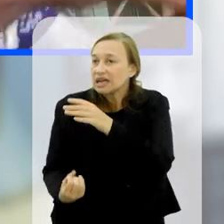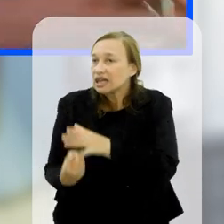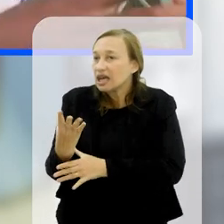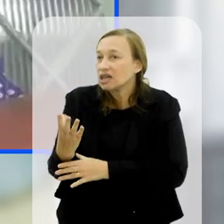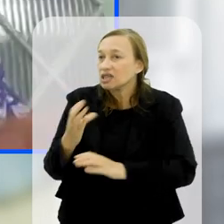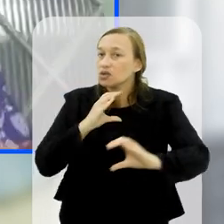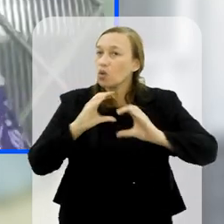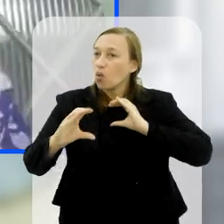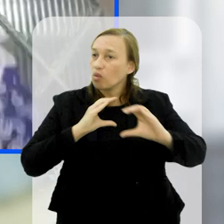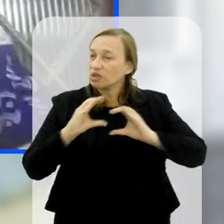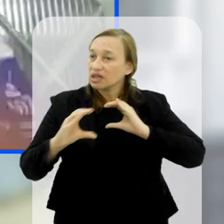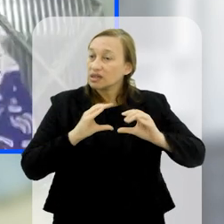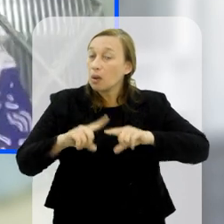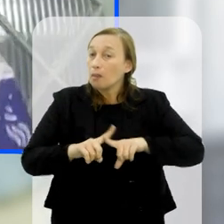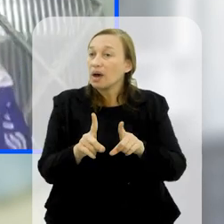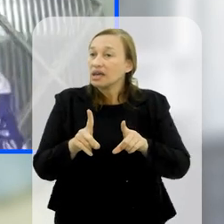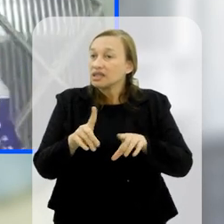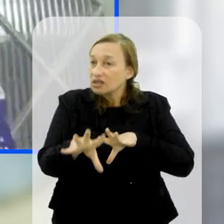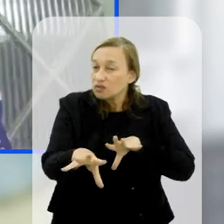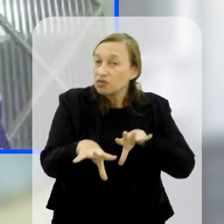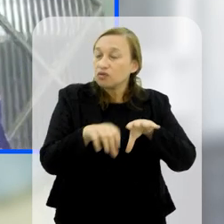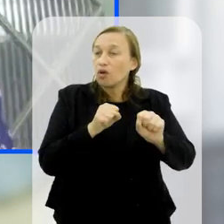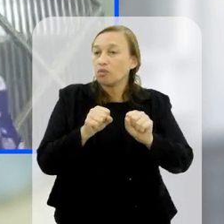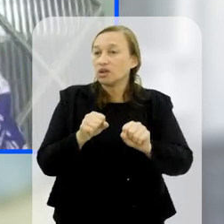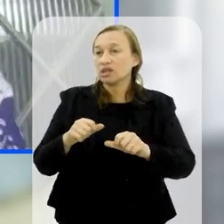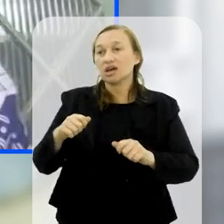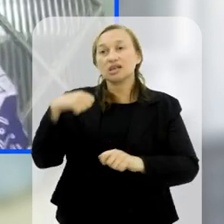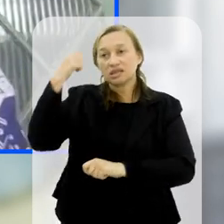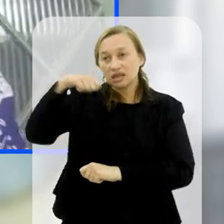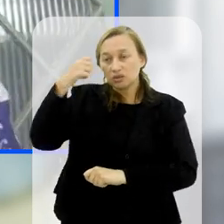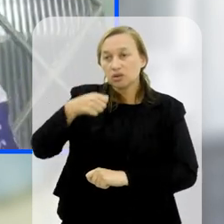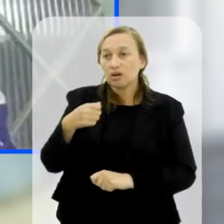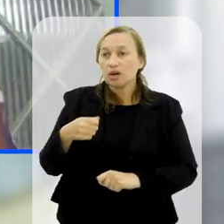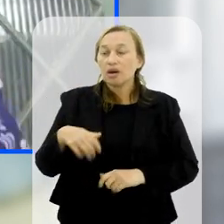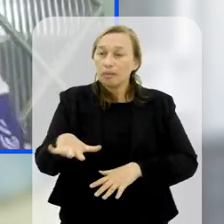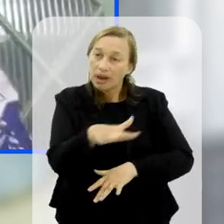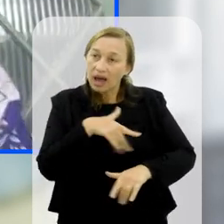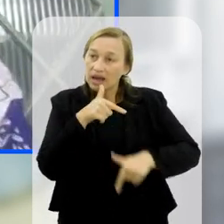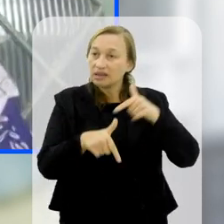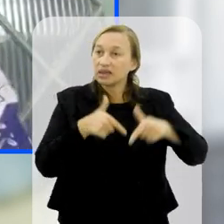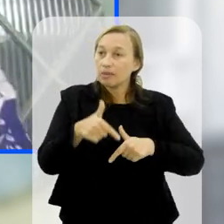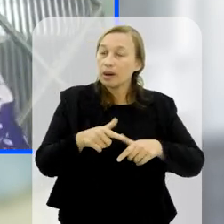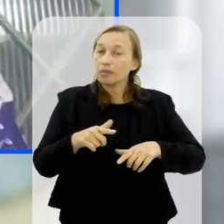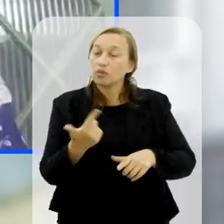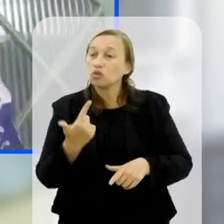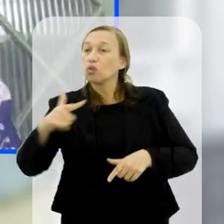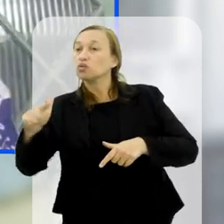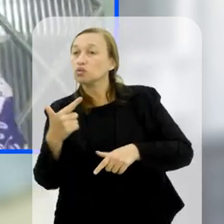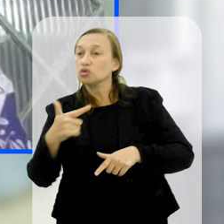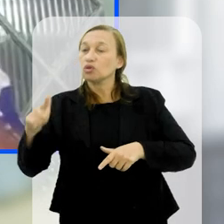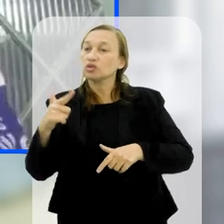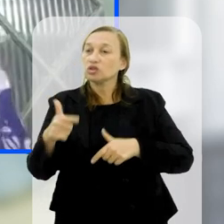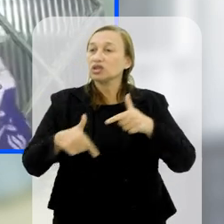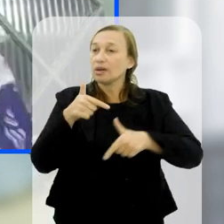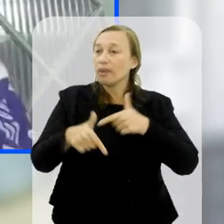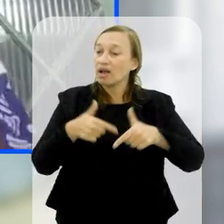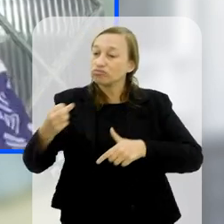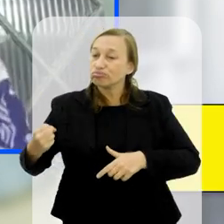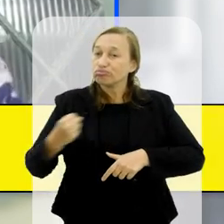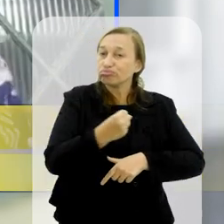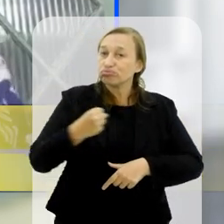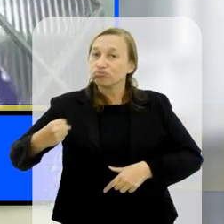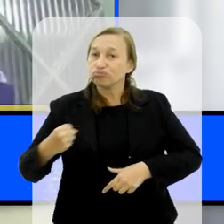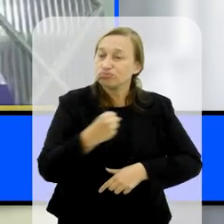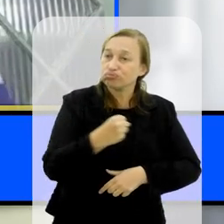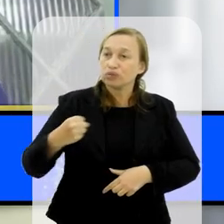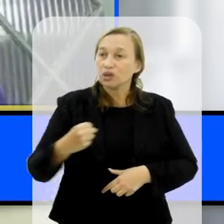essa comunicação externa, mas formando esses atores para o mercado de trabalho, mas para os próximos trabalhos que eles vão fazer ali internamente e